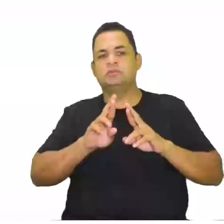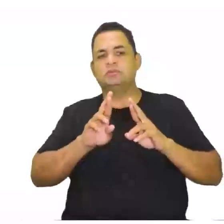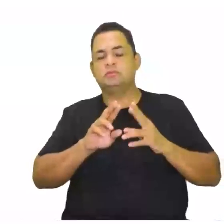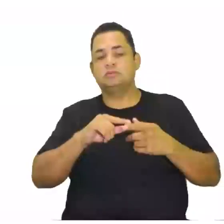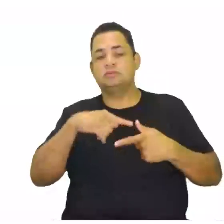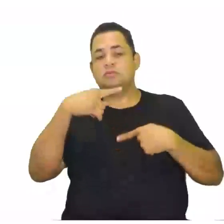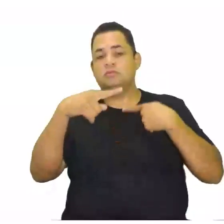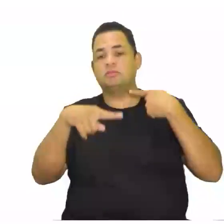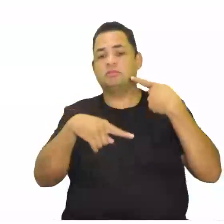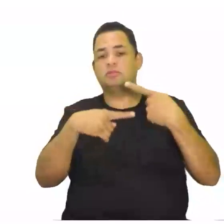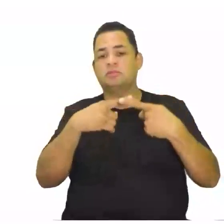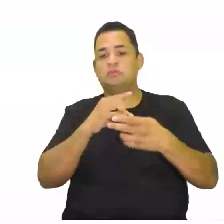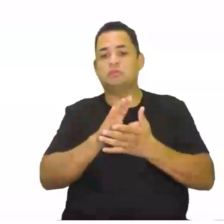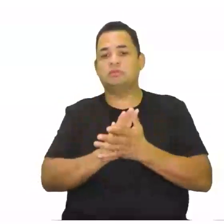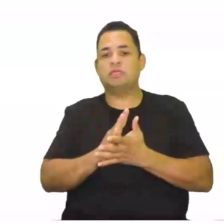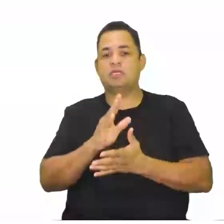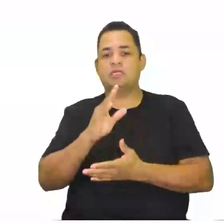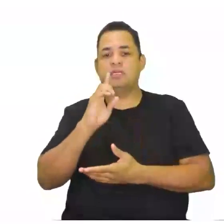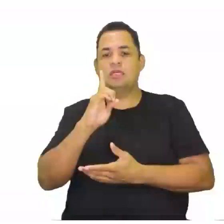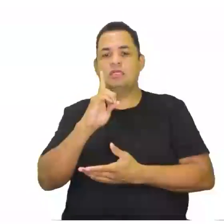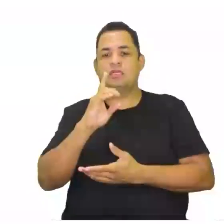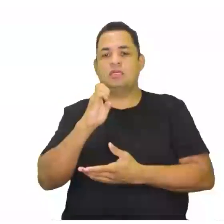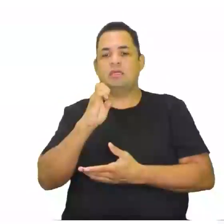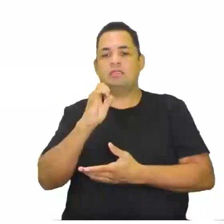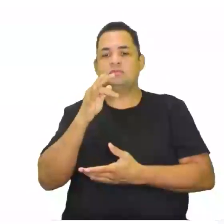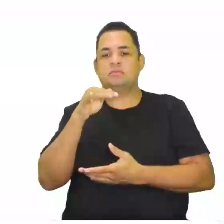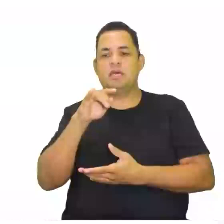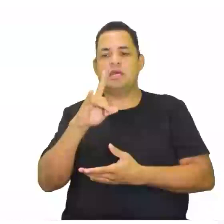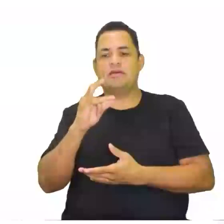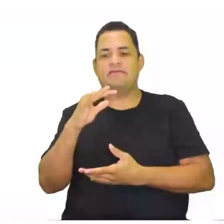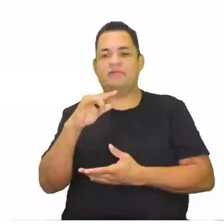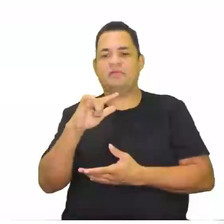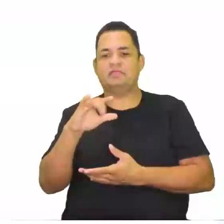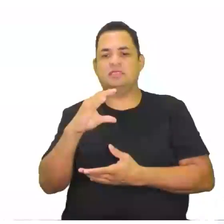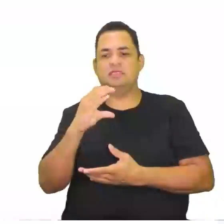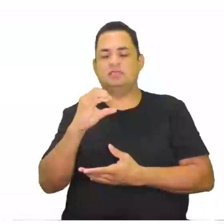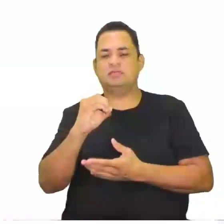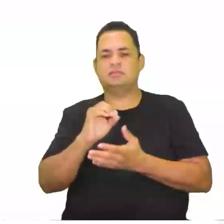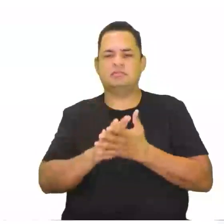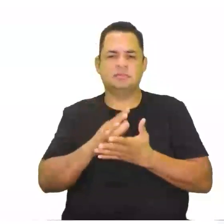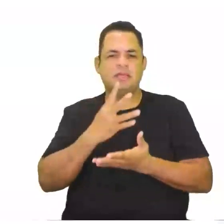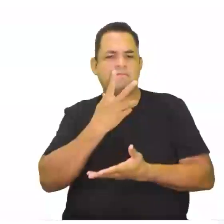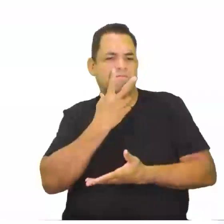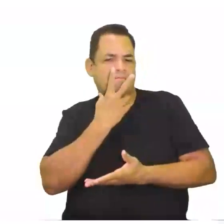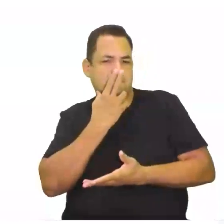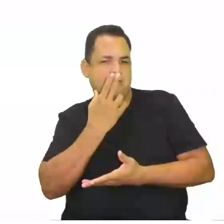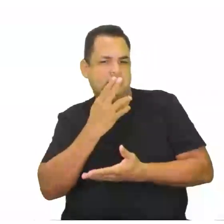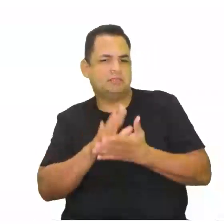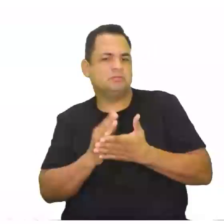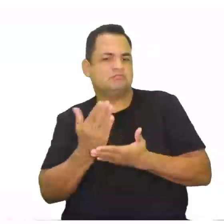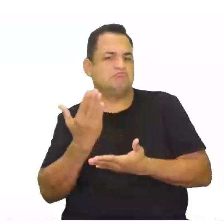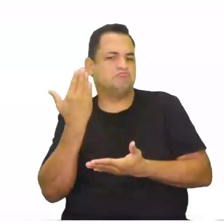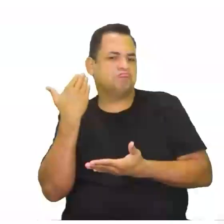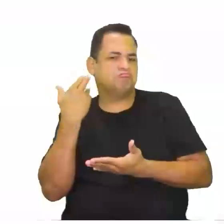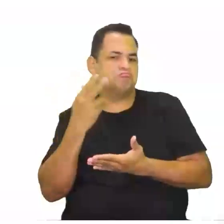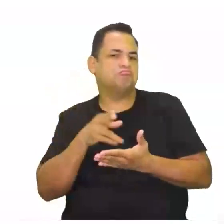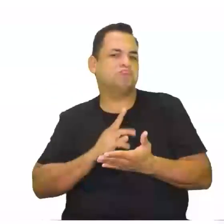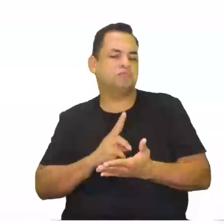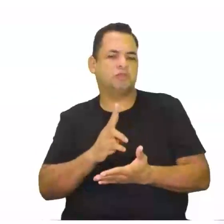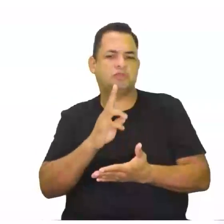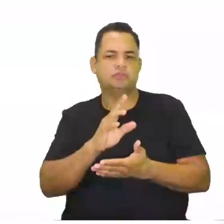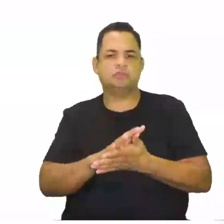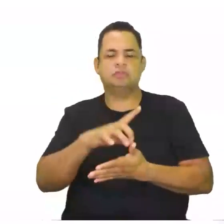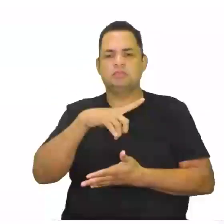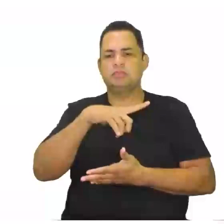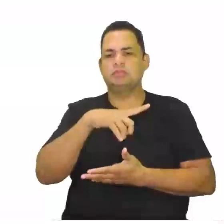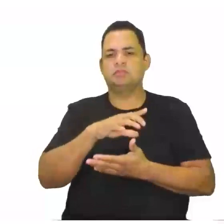nós temos a desparafinação, que é bem semelhante ao processo anterior. Aqui